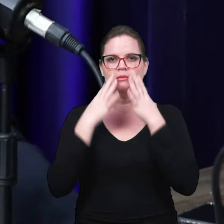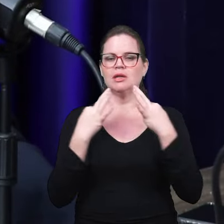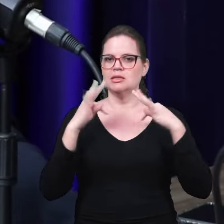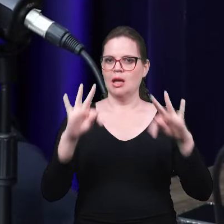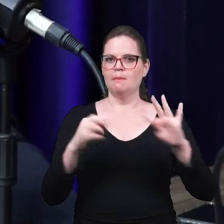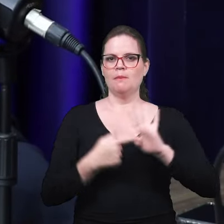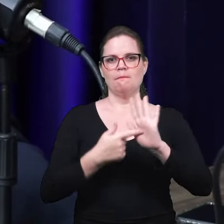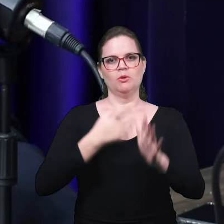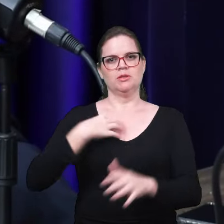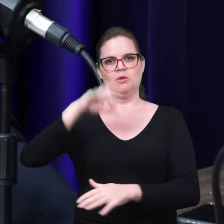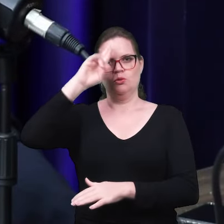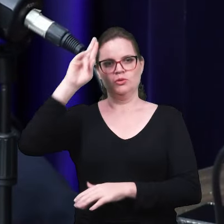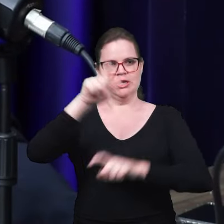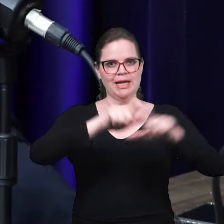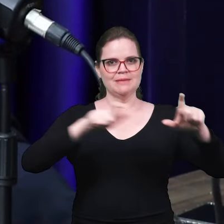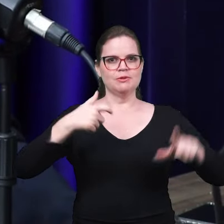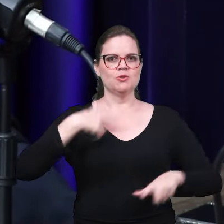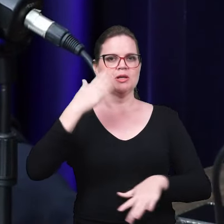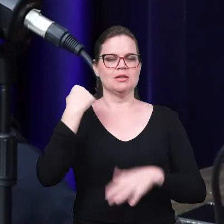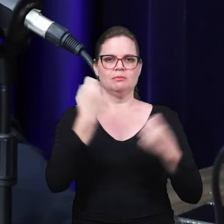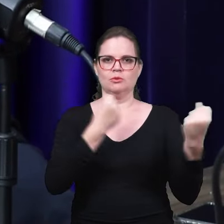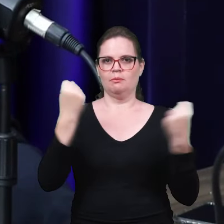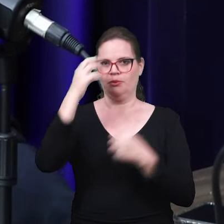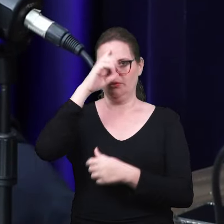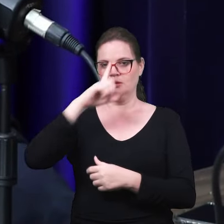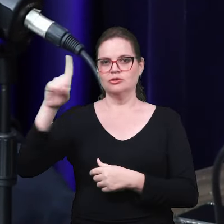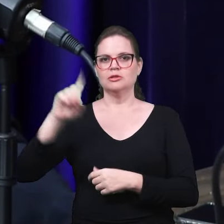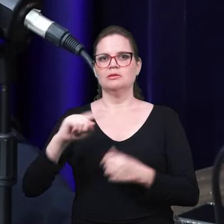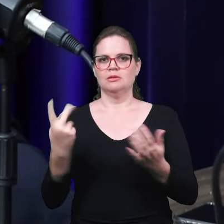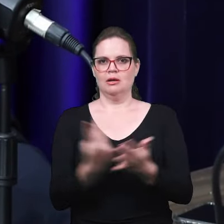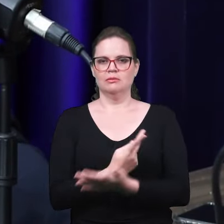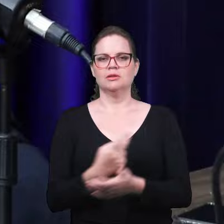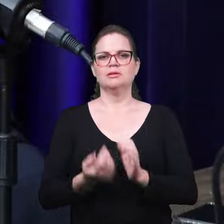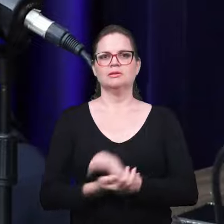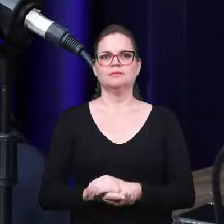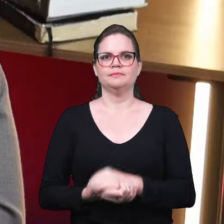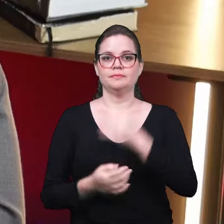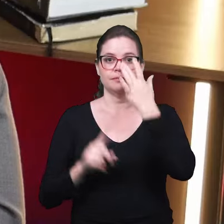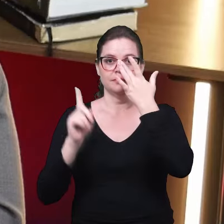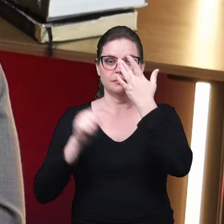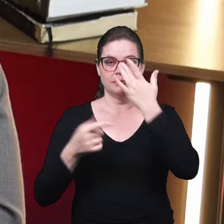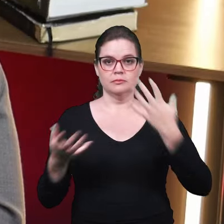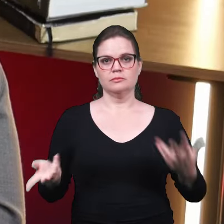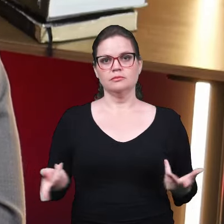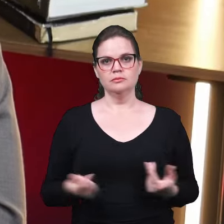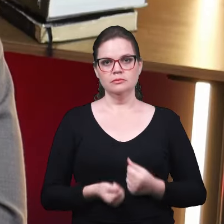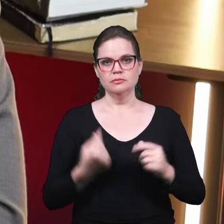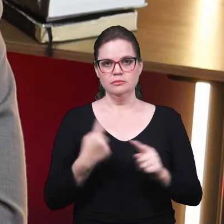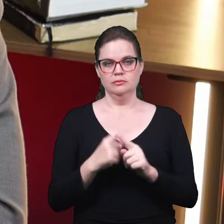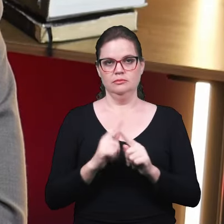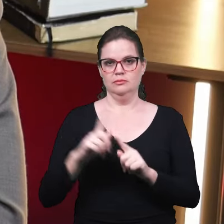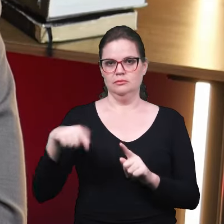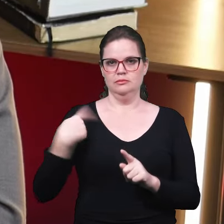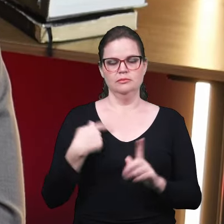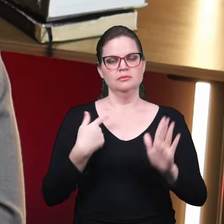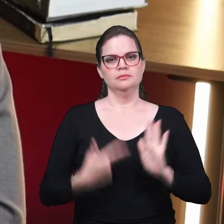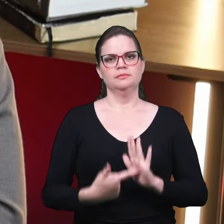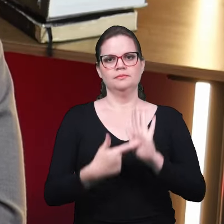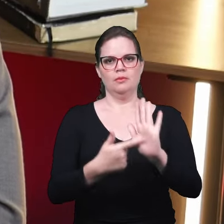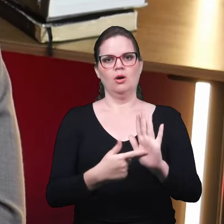tomam conhecimento desse poder maravilhoso de libertação. É maravilhoso porque nós vamos ver